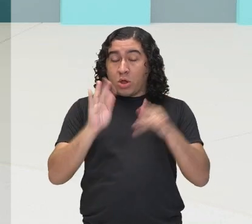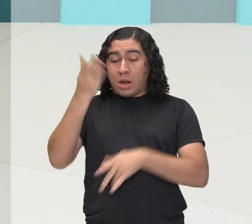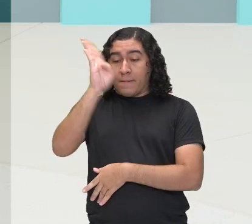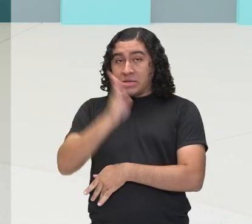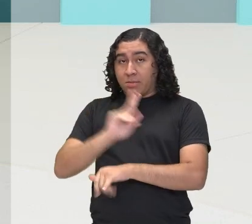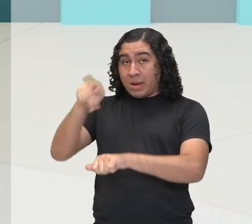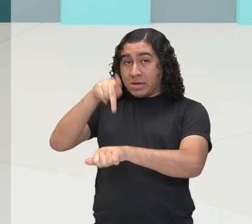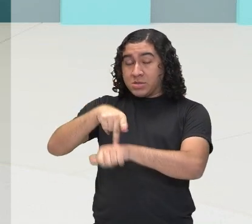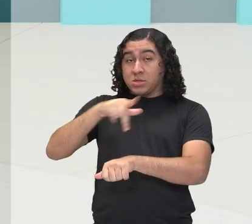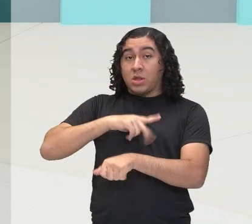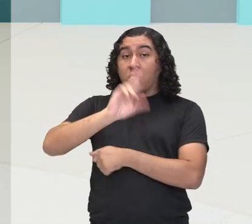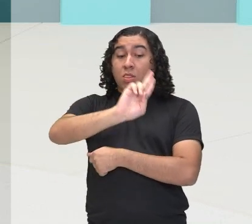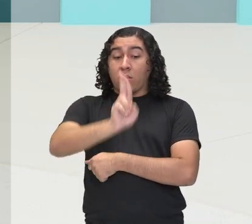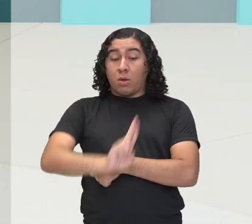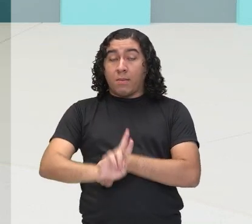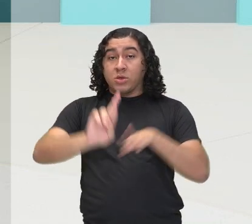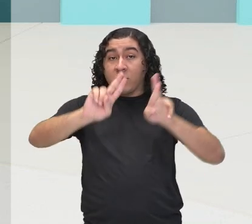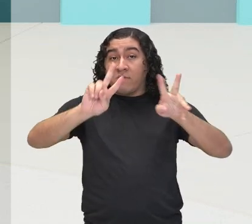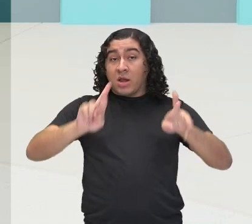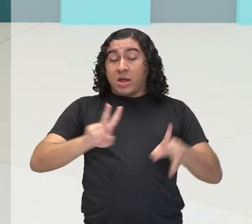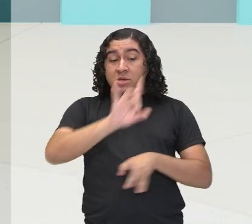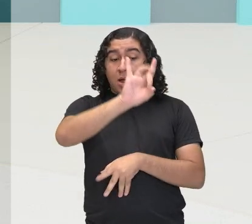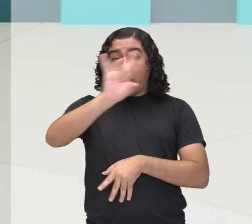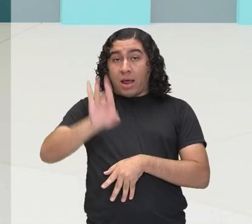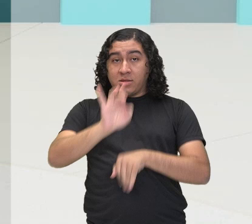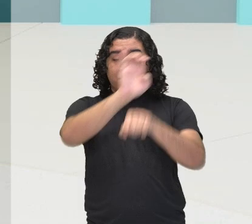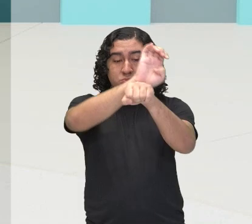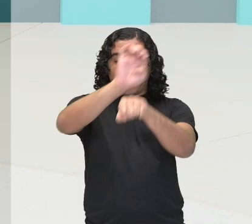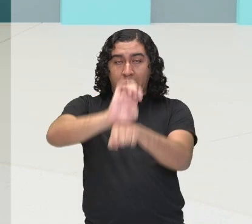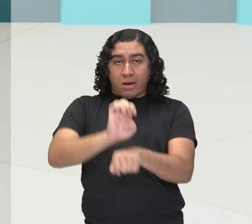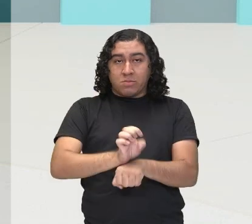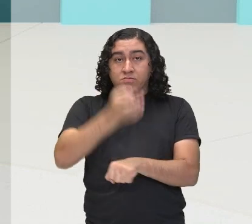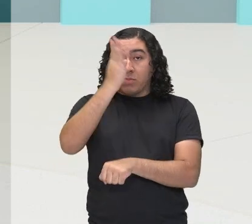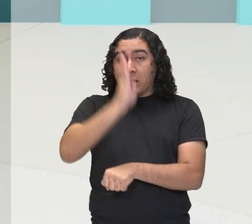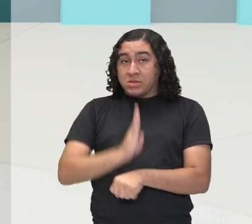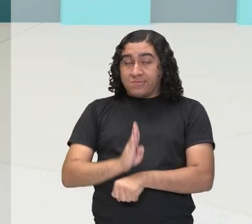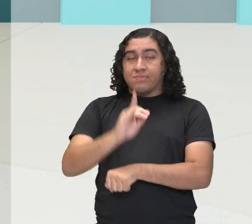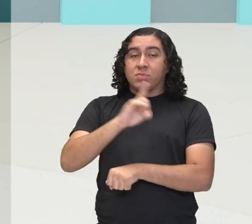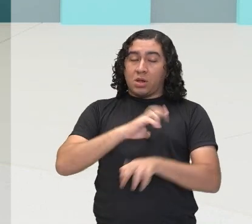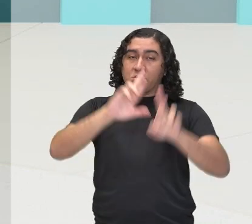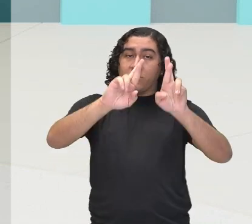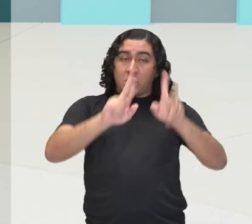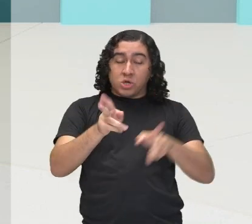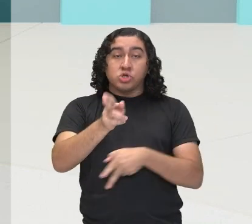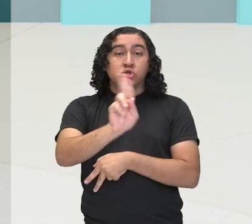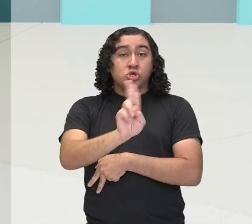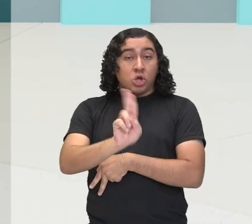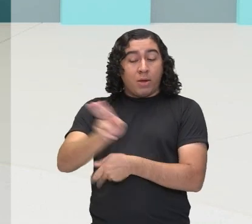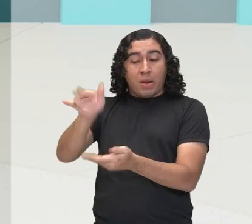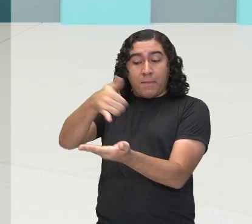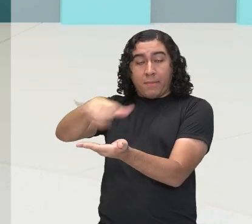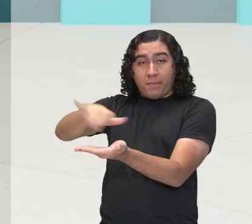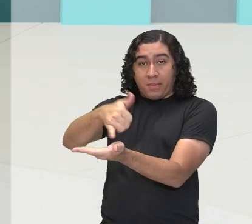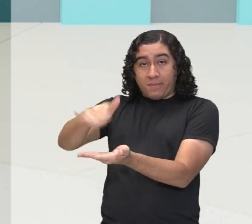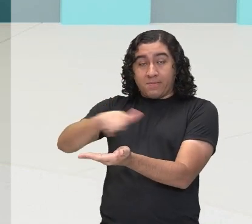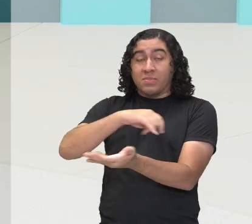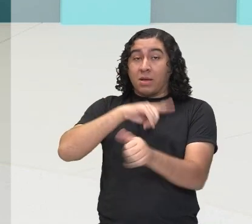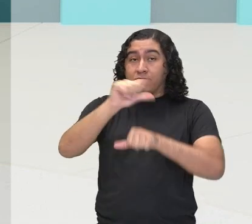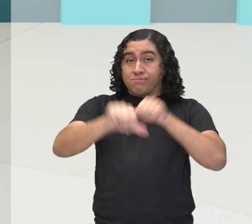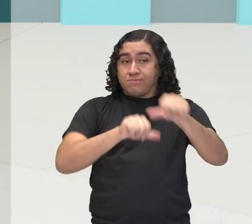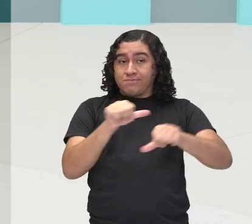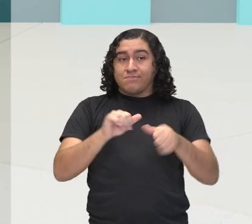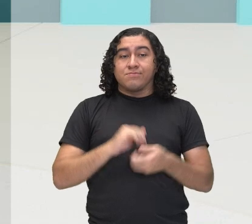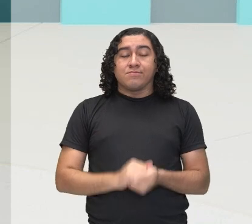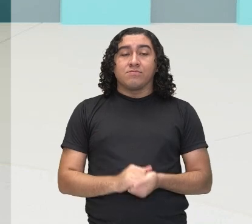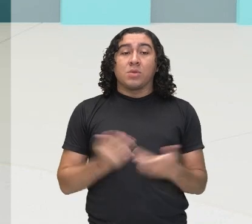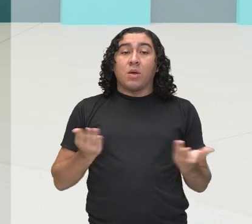recebe nomes diferentes. Então, cada estado brasileiro, ele sofreu modificações. E agora